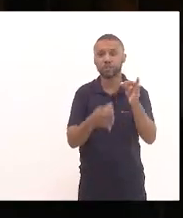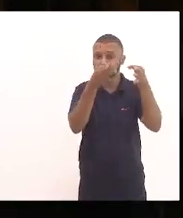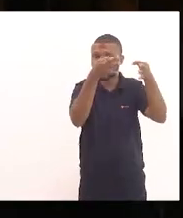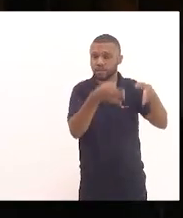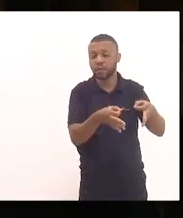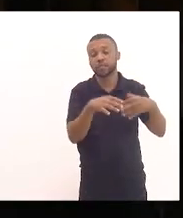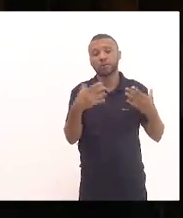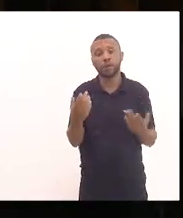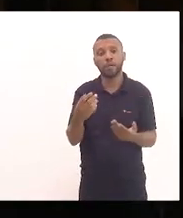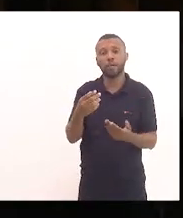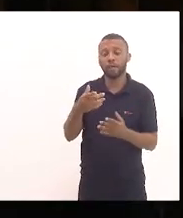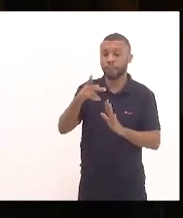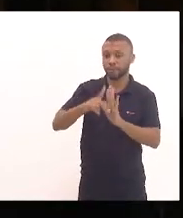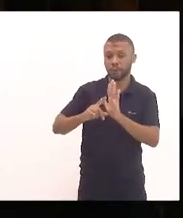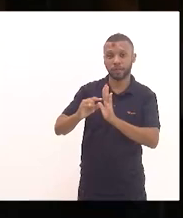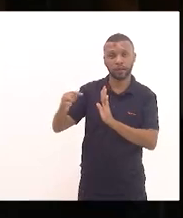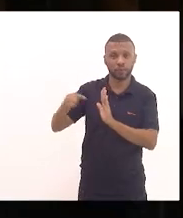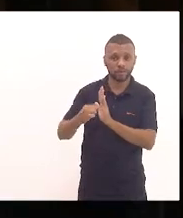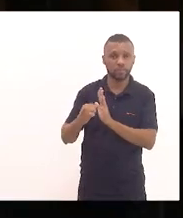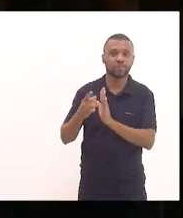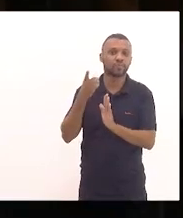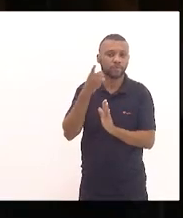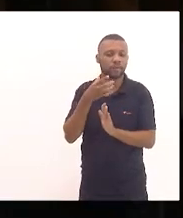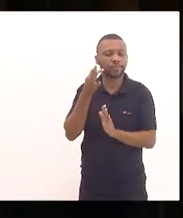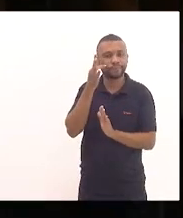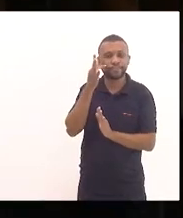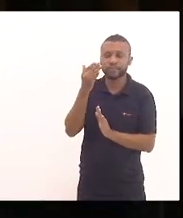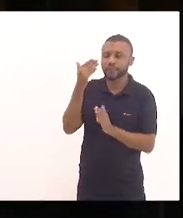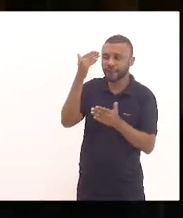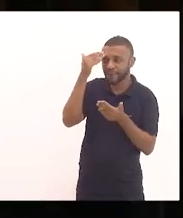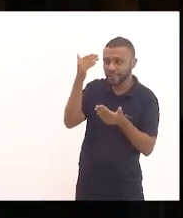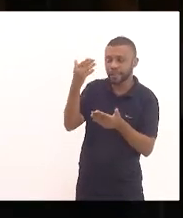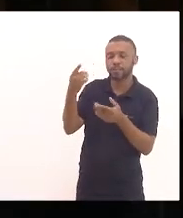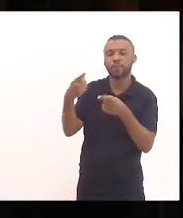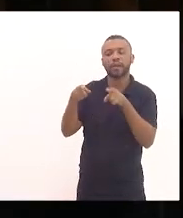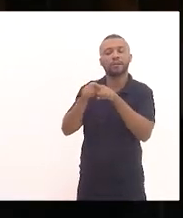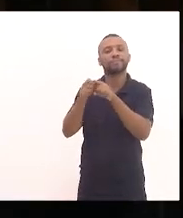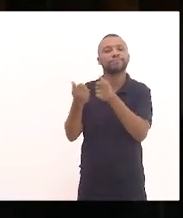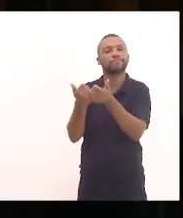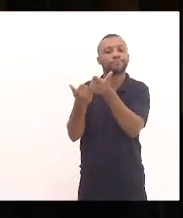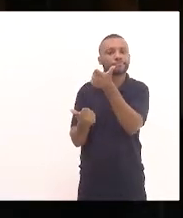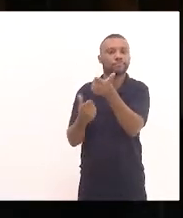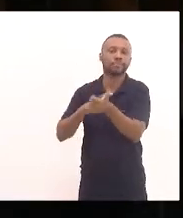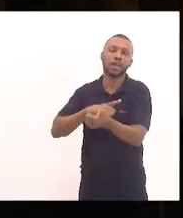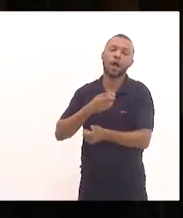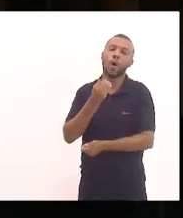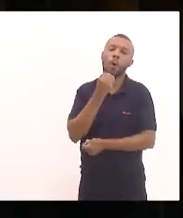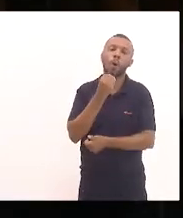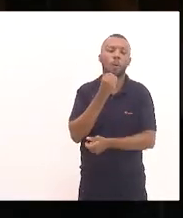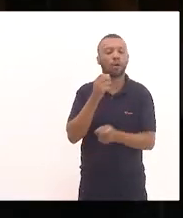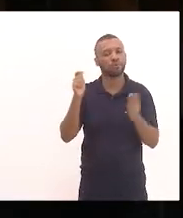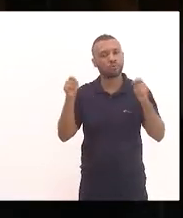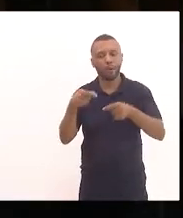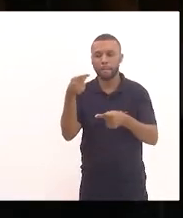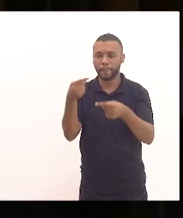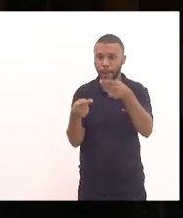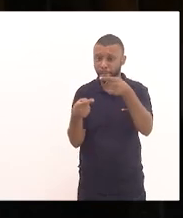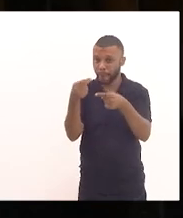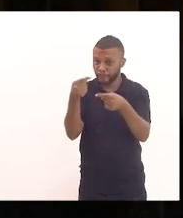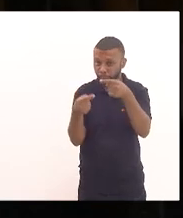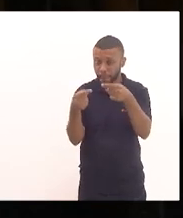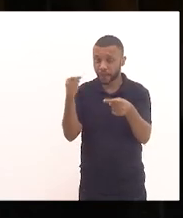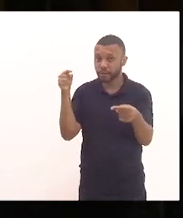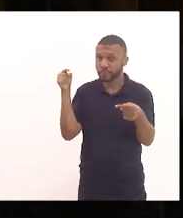deputado Flávio Serafini, a quem eu agradeço pela coautoria, traz a oportunidade da gente fazer um debate necessário